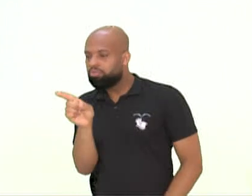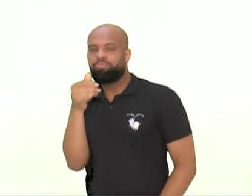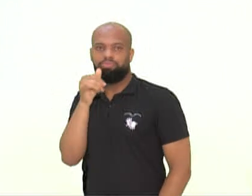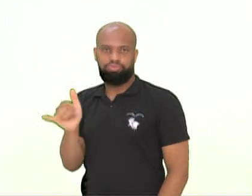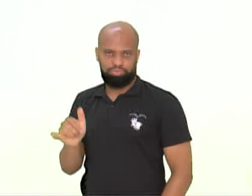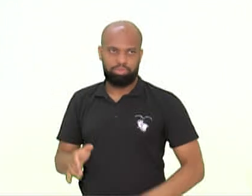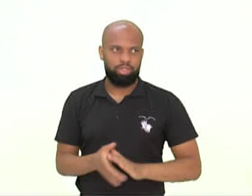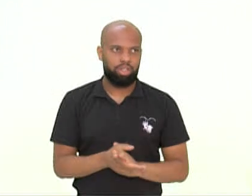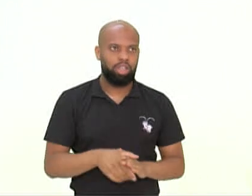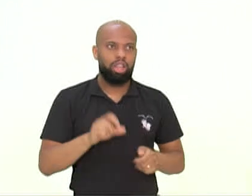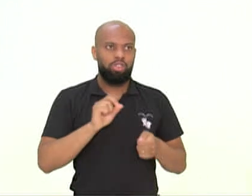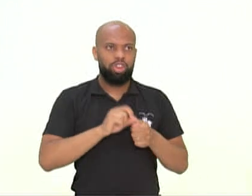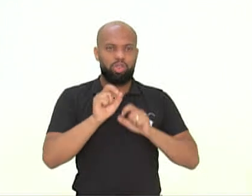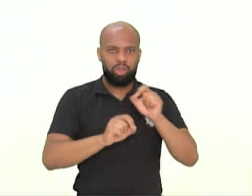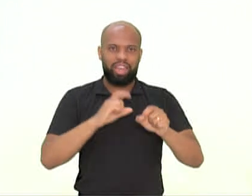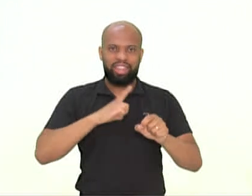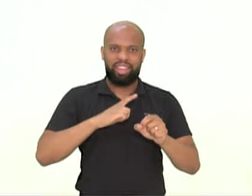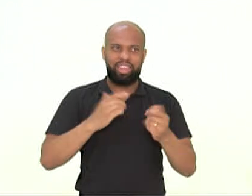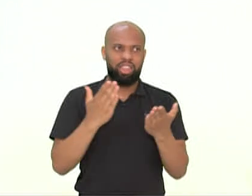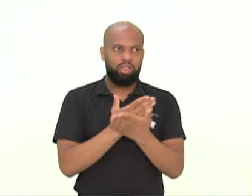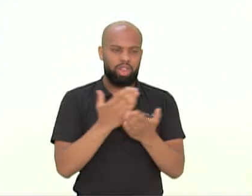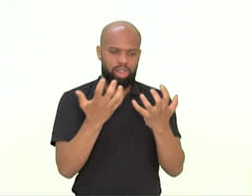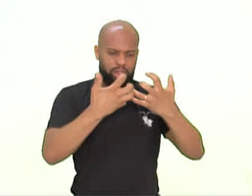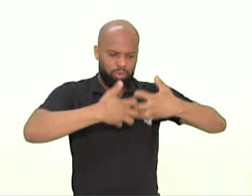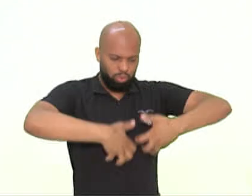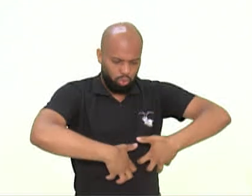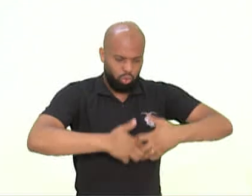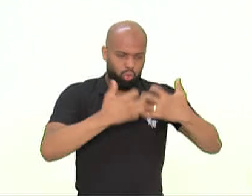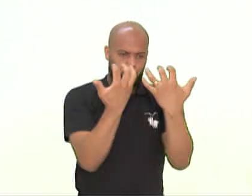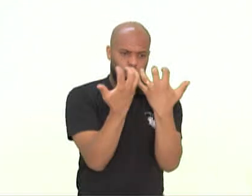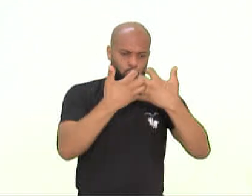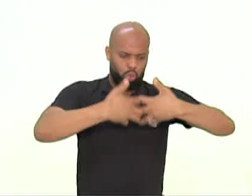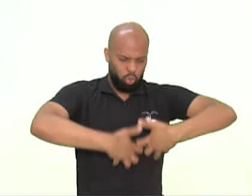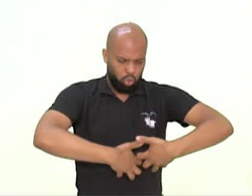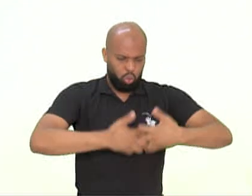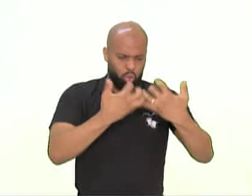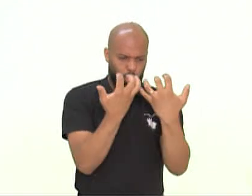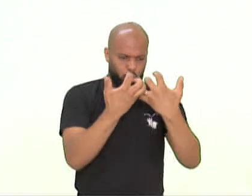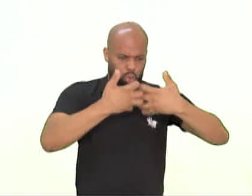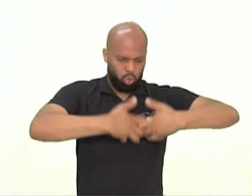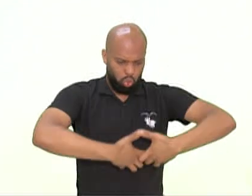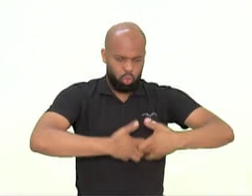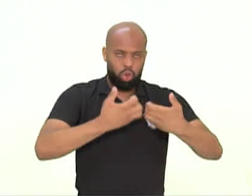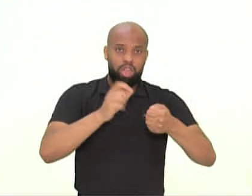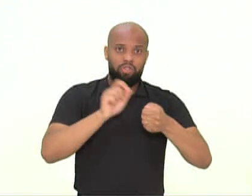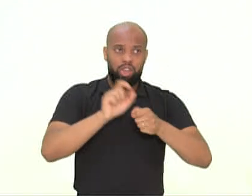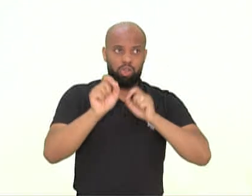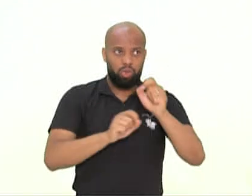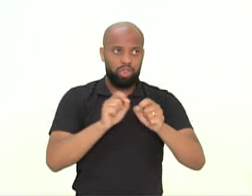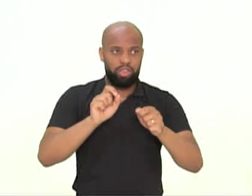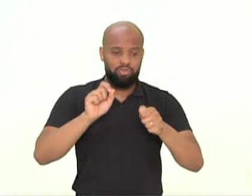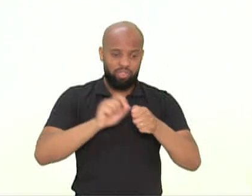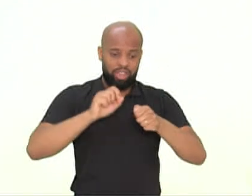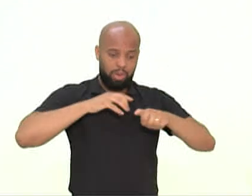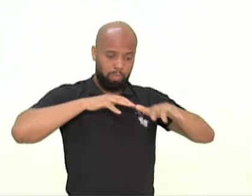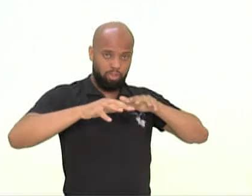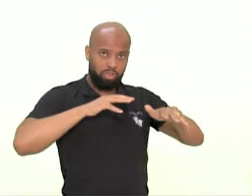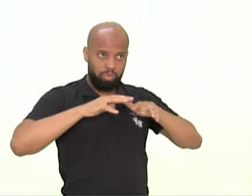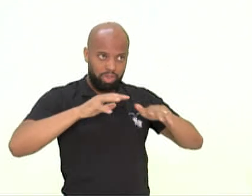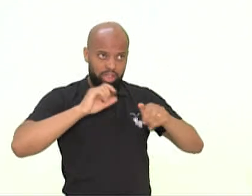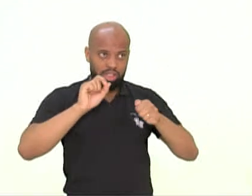uma espécie de rotor, que ao rotacionar, né, ele vai produzir um